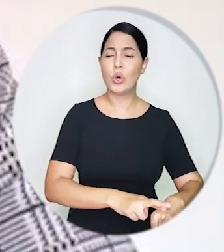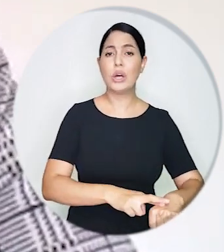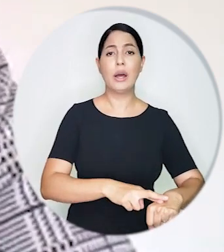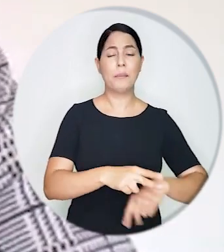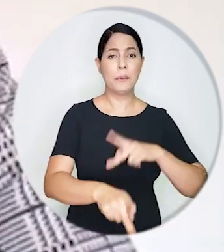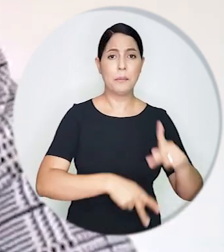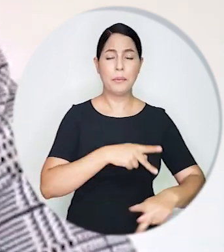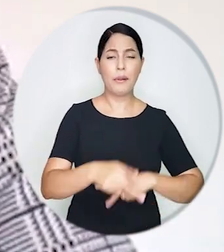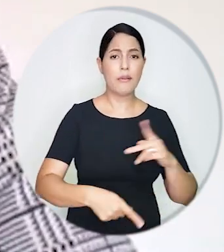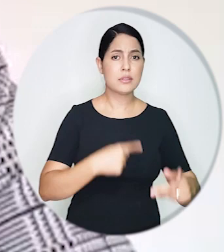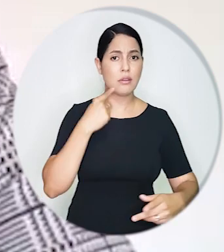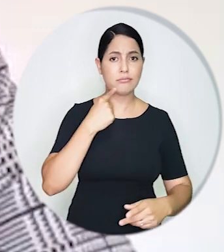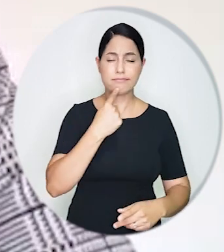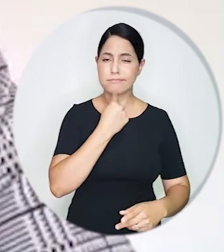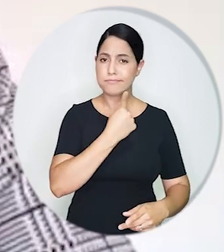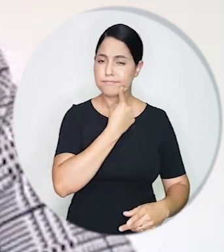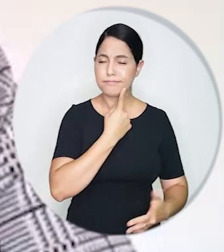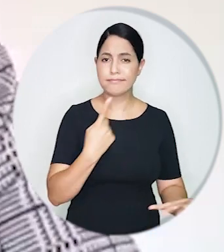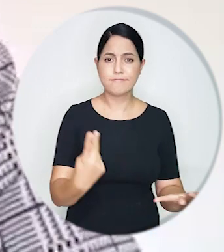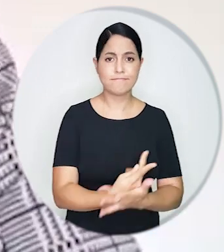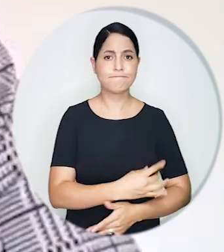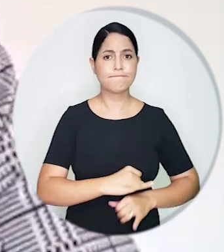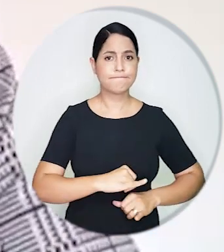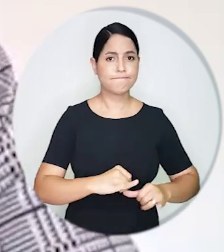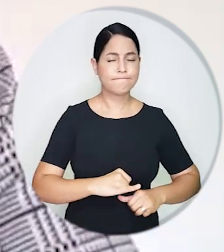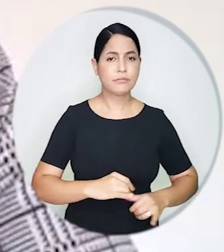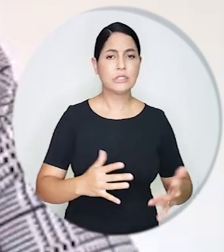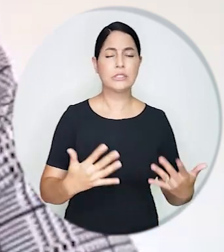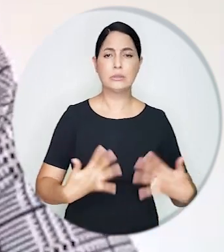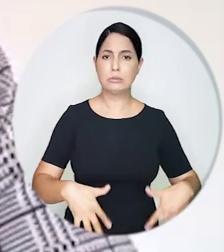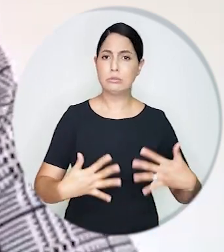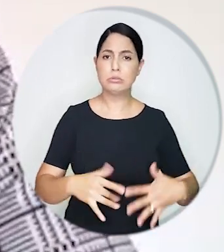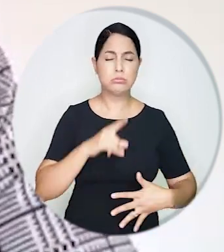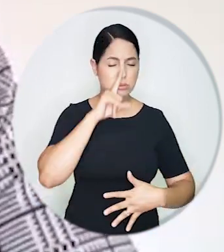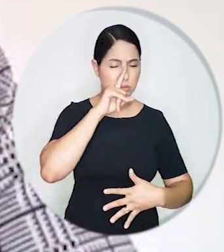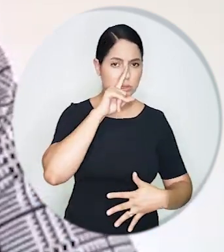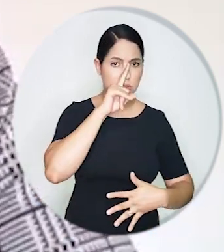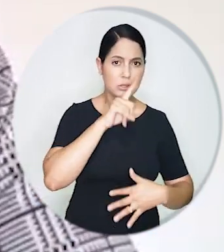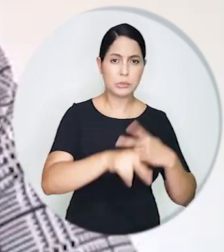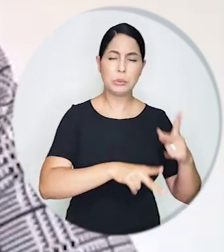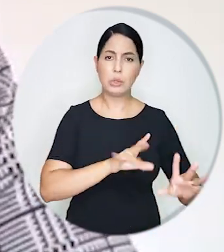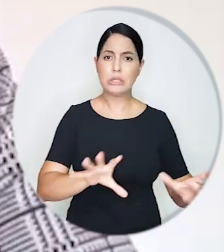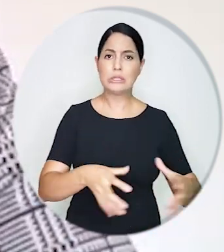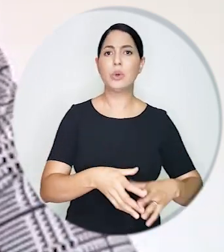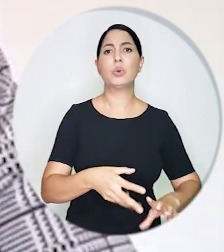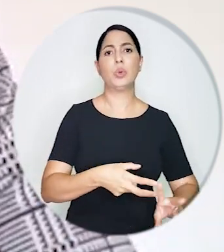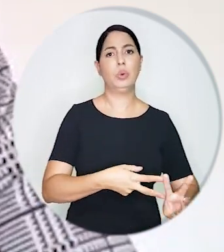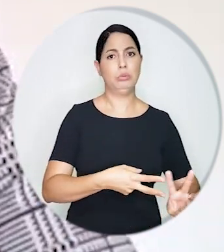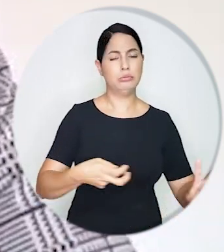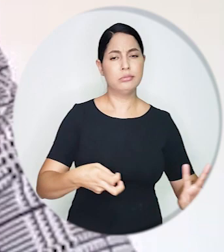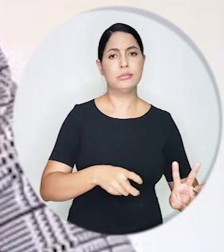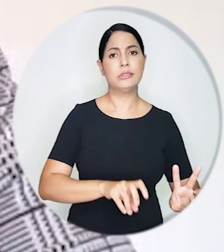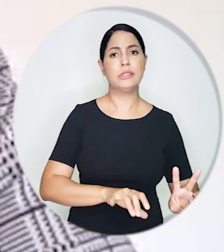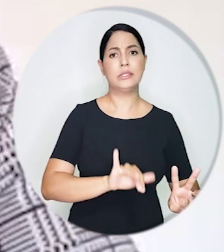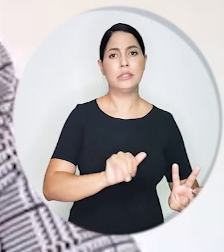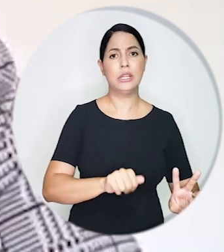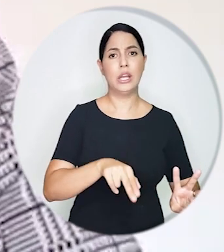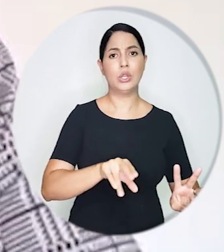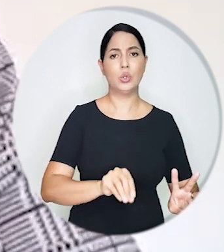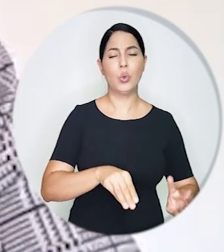Roraima para fazer um diagnóstico em relação à crise humanitária dos